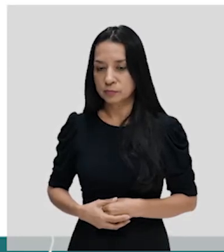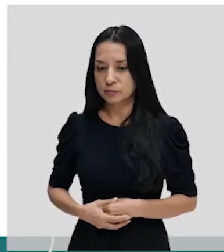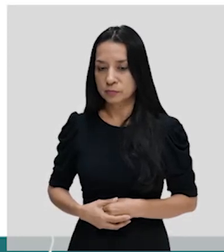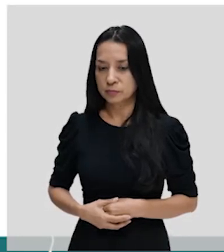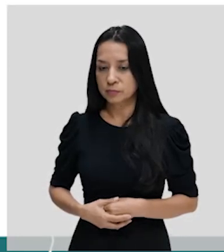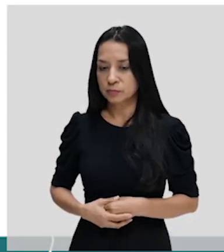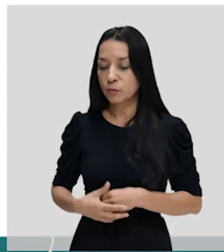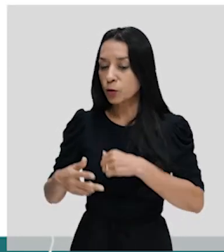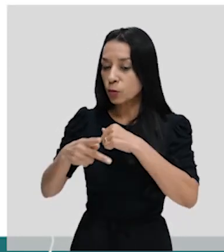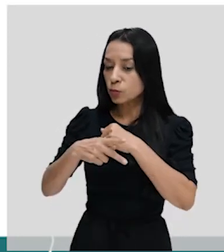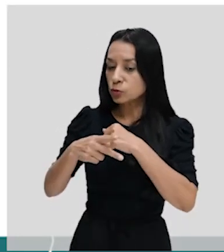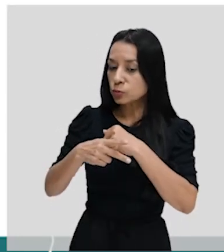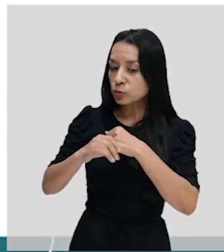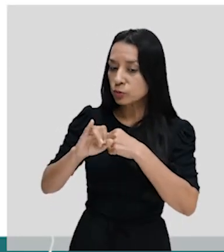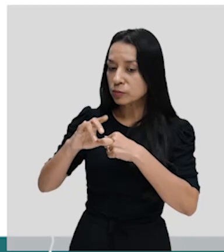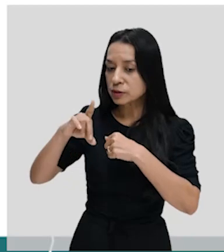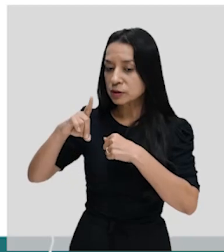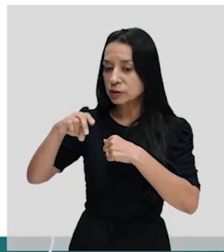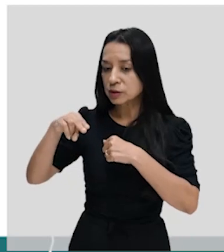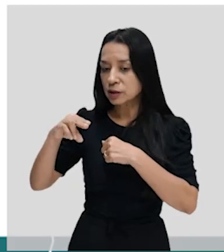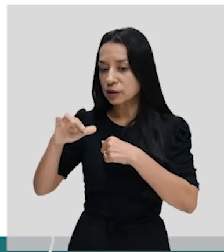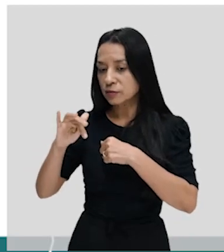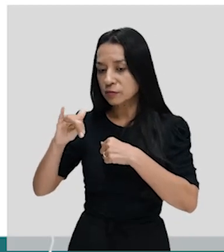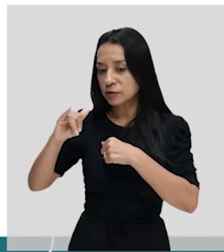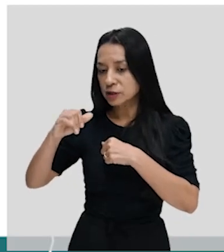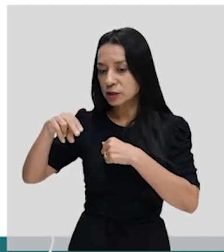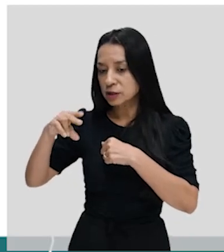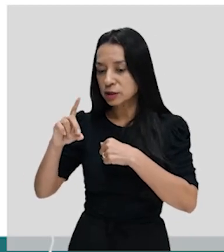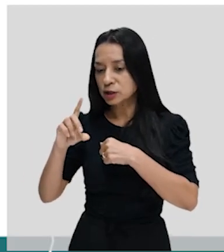pronomes indefinidos, eles substituem o substantivo,